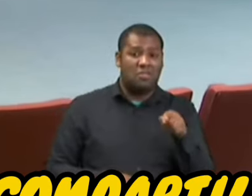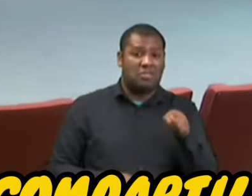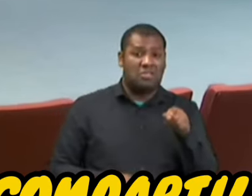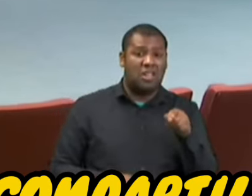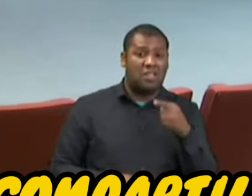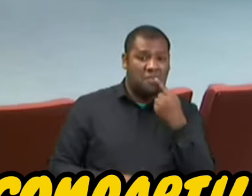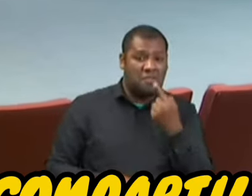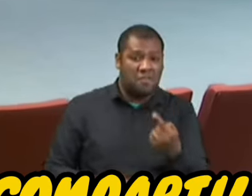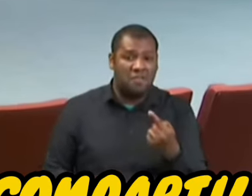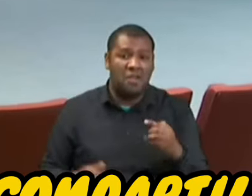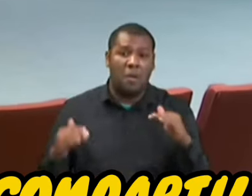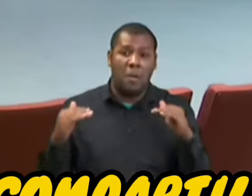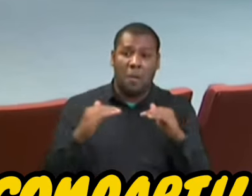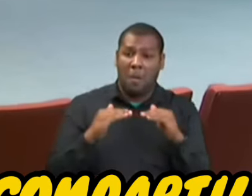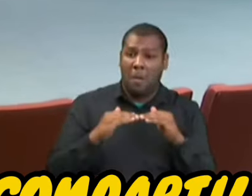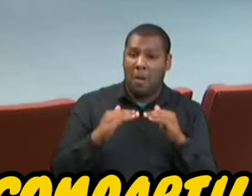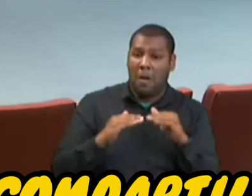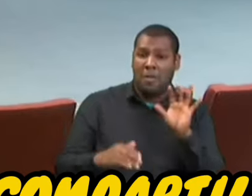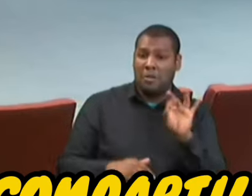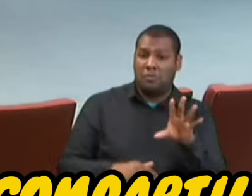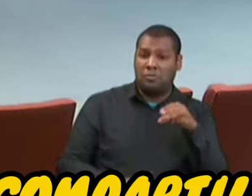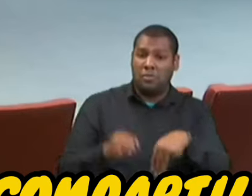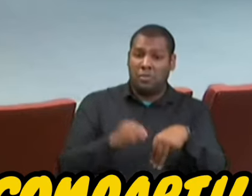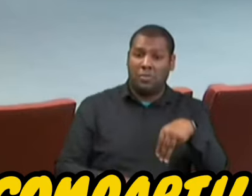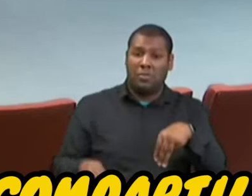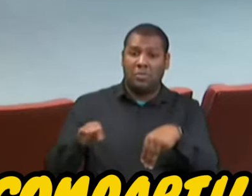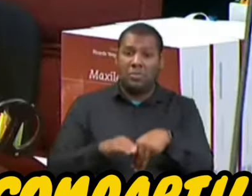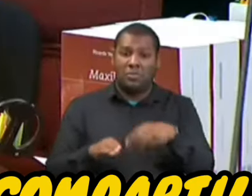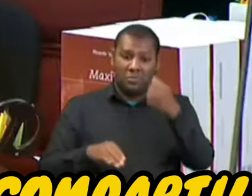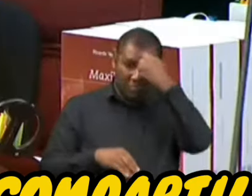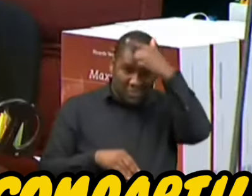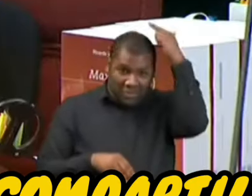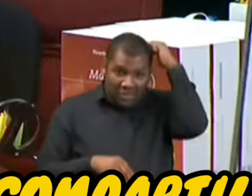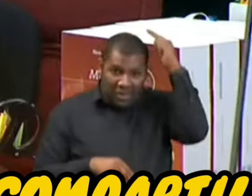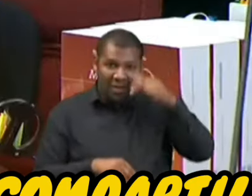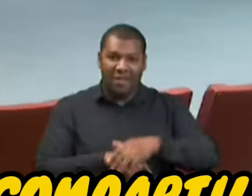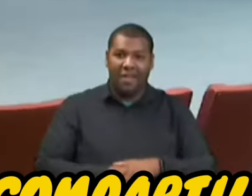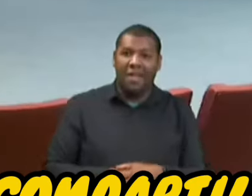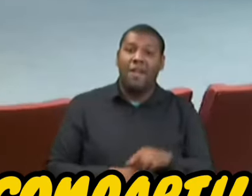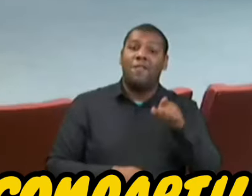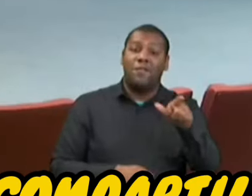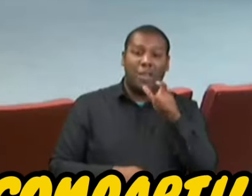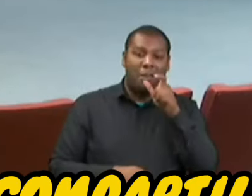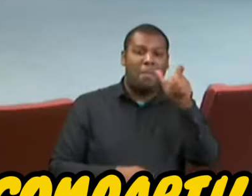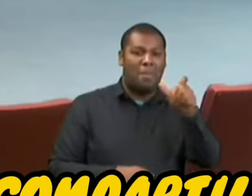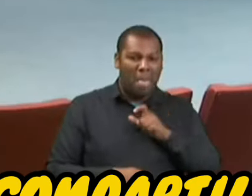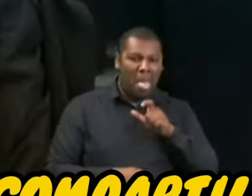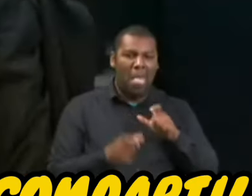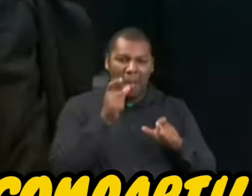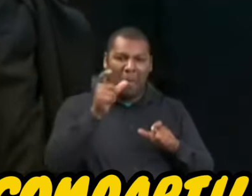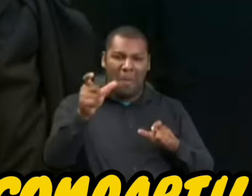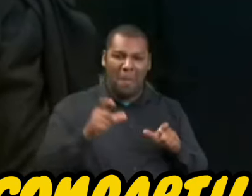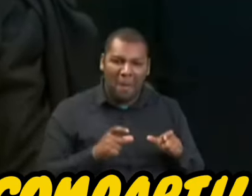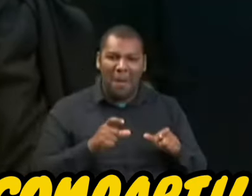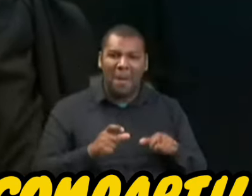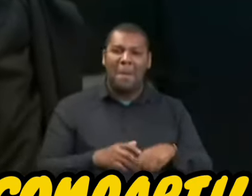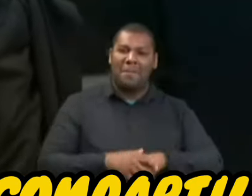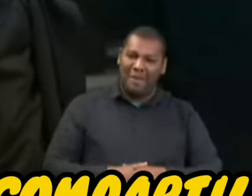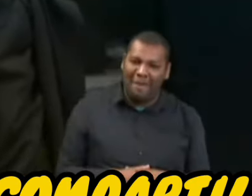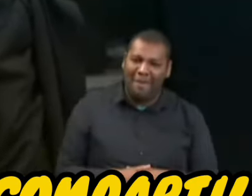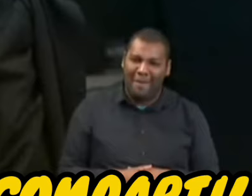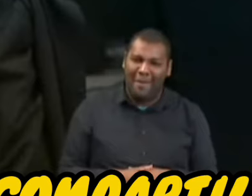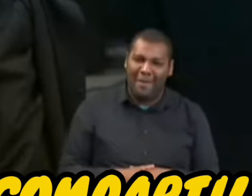Eu registrei isso apenas para Vossa Excelência tem consignar. me tratado muito mal ultimamente, Não, porque mas está eu lá sou este taurino, público, taurina mas ciumento. Vossa